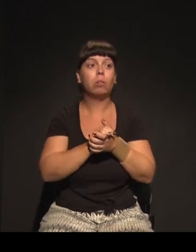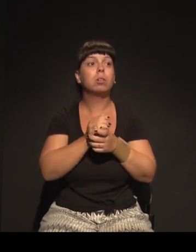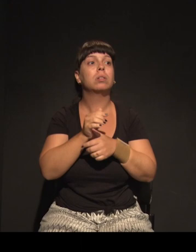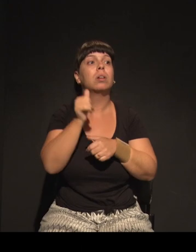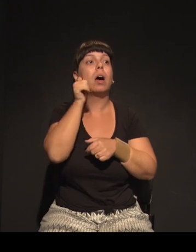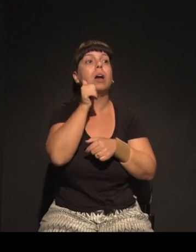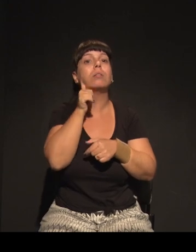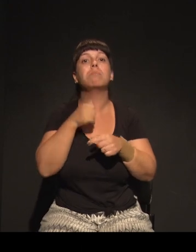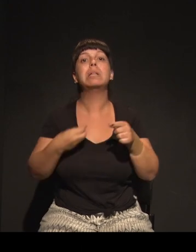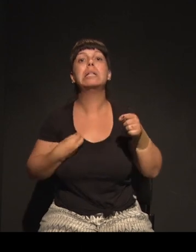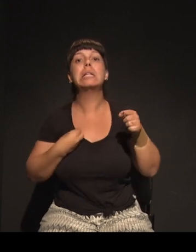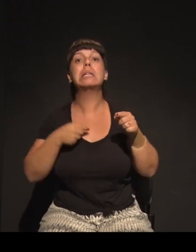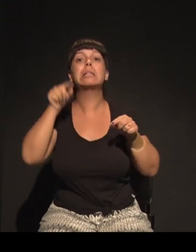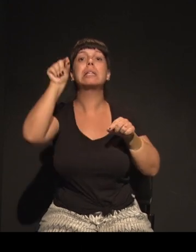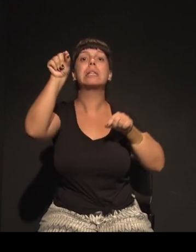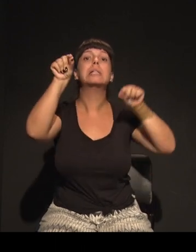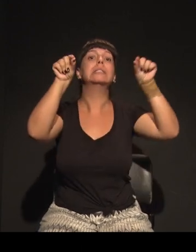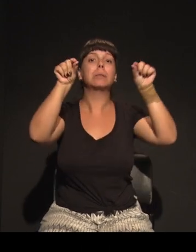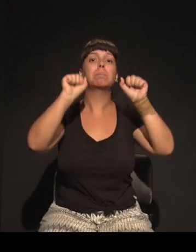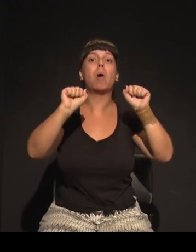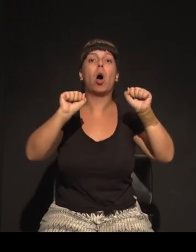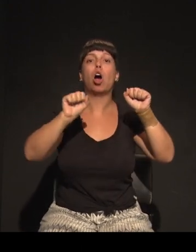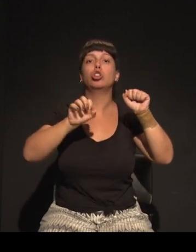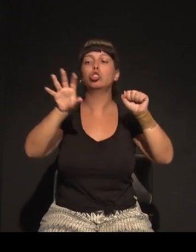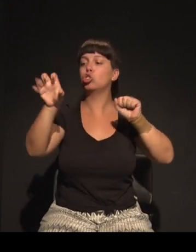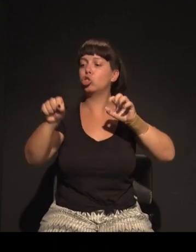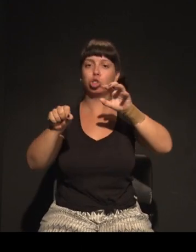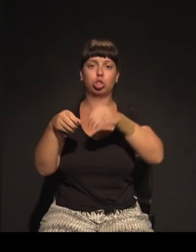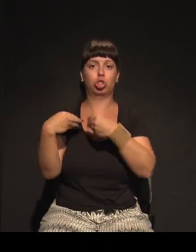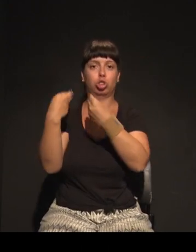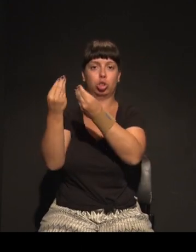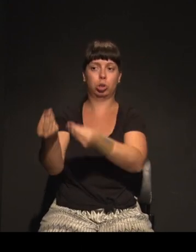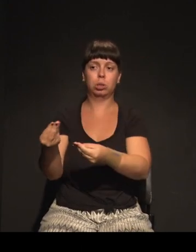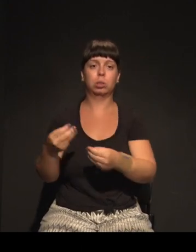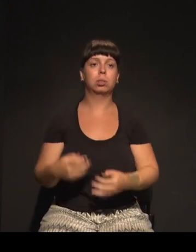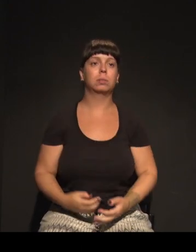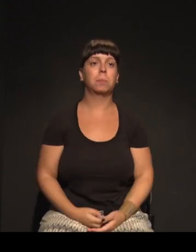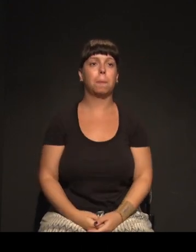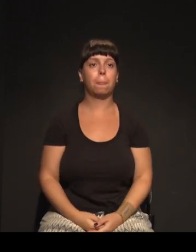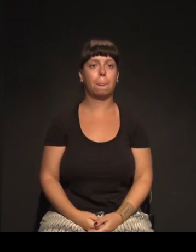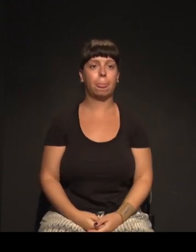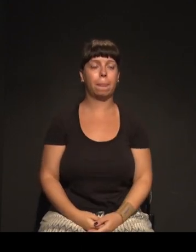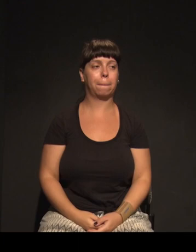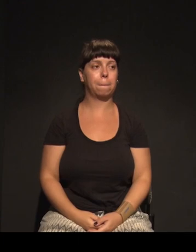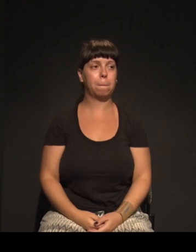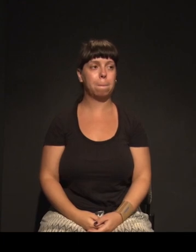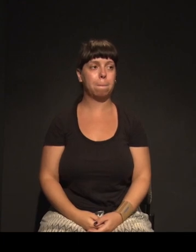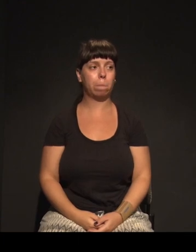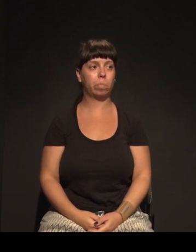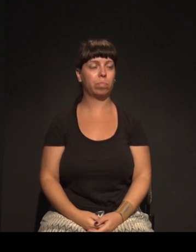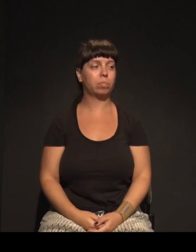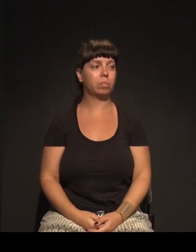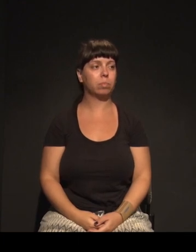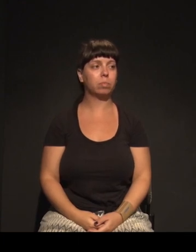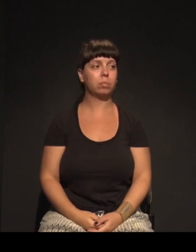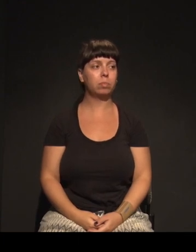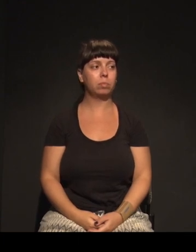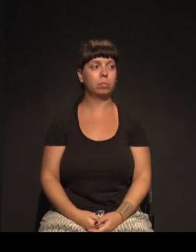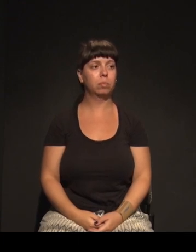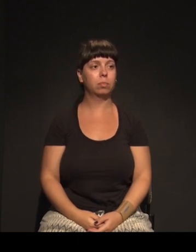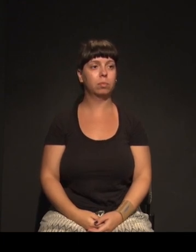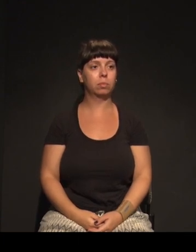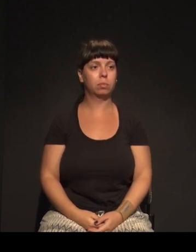distribuindo papel e recolhendo também as perguntas caso o caso tenham é você